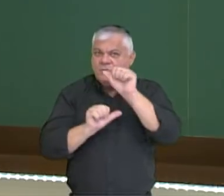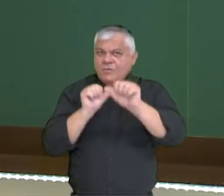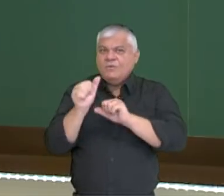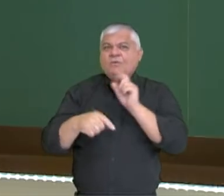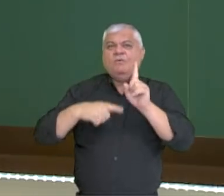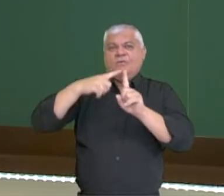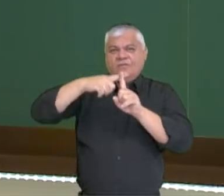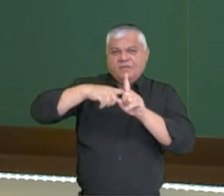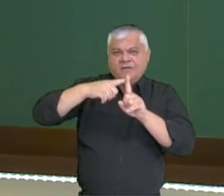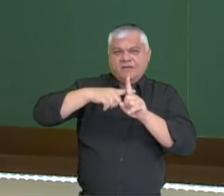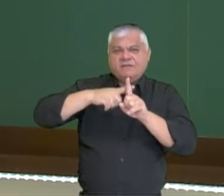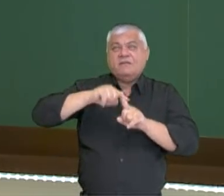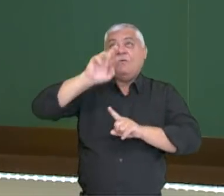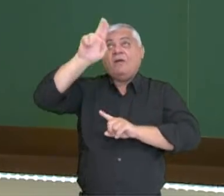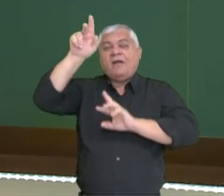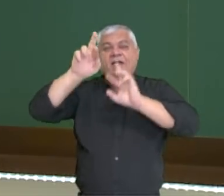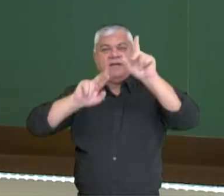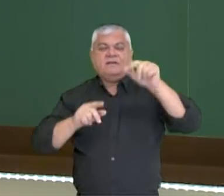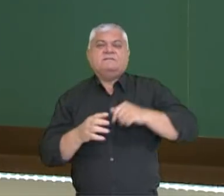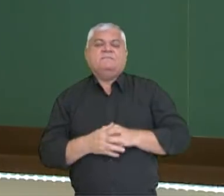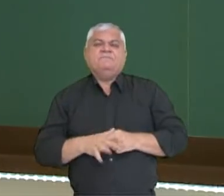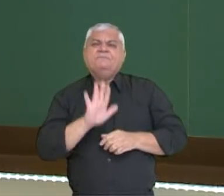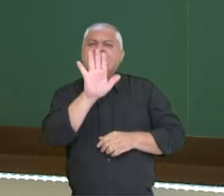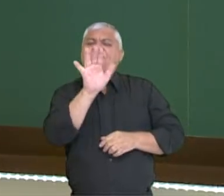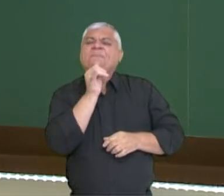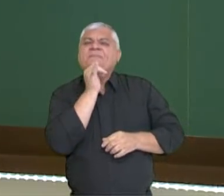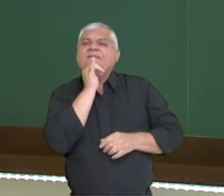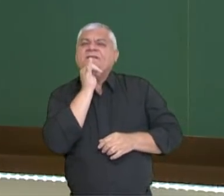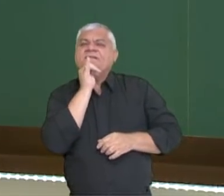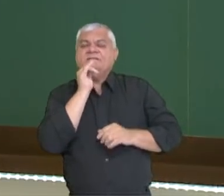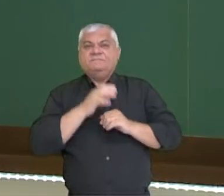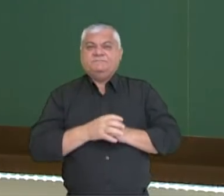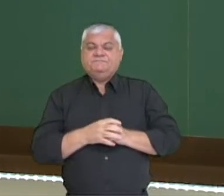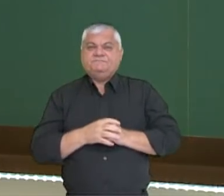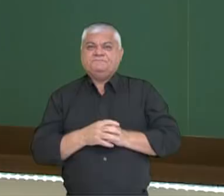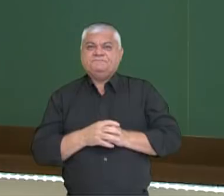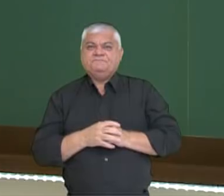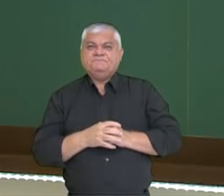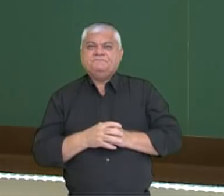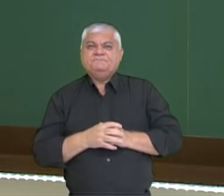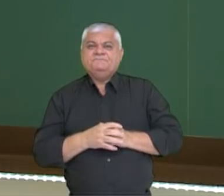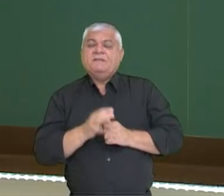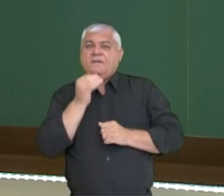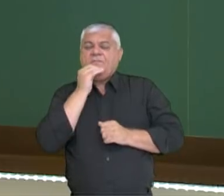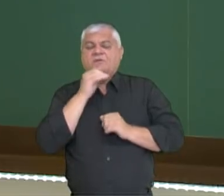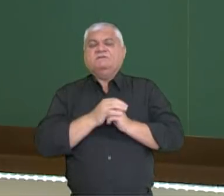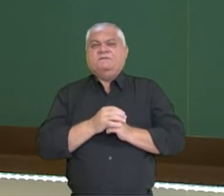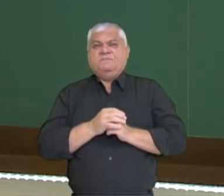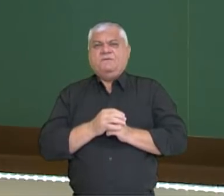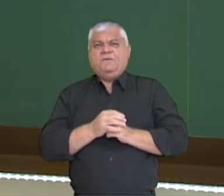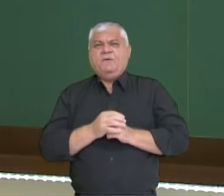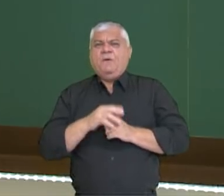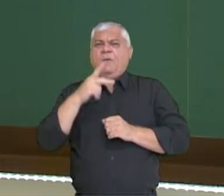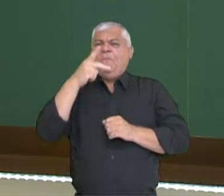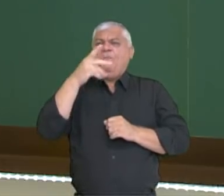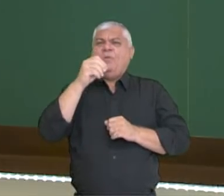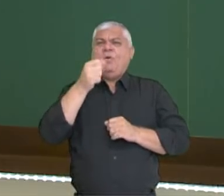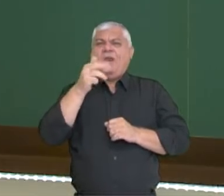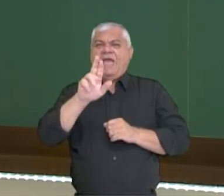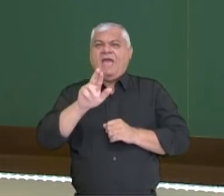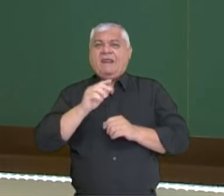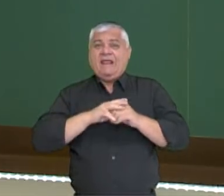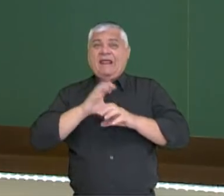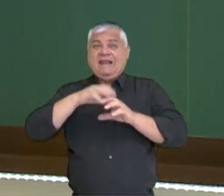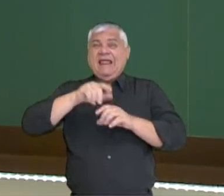tipos climáticos de cada região. Um exemplo bem interessante é a massa polar atlântica, que se forma lá na região